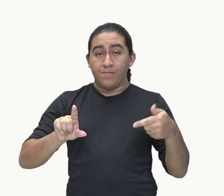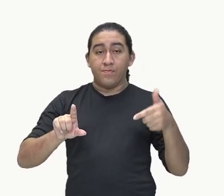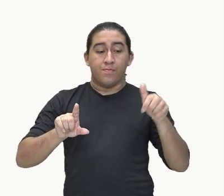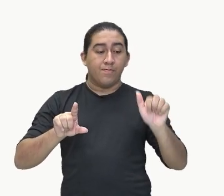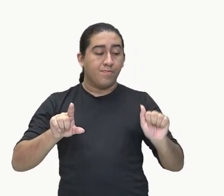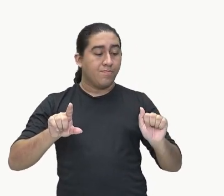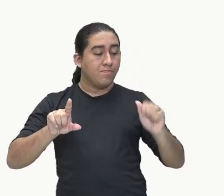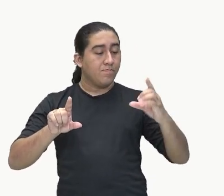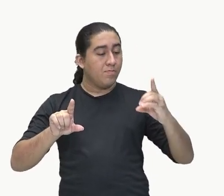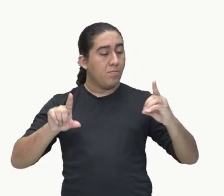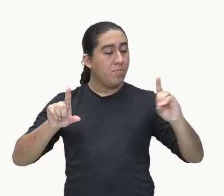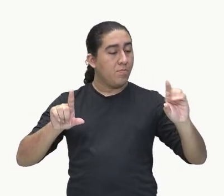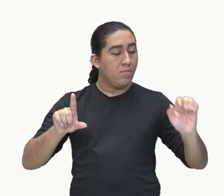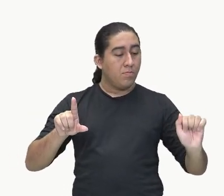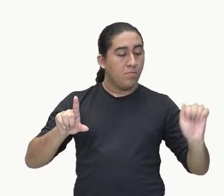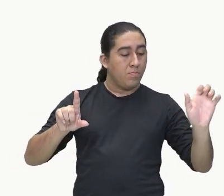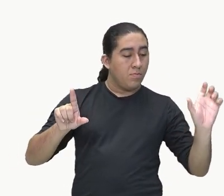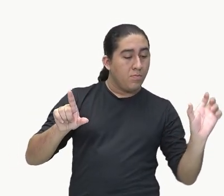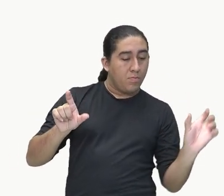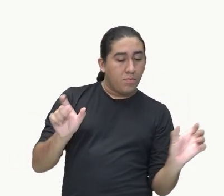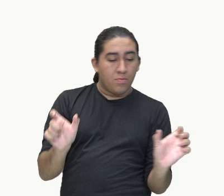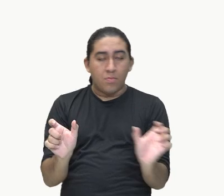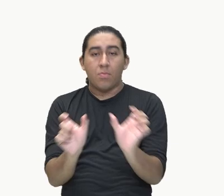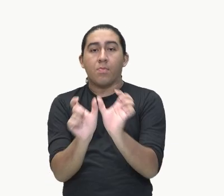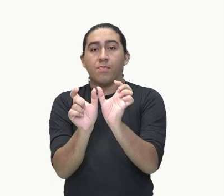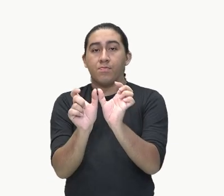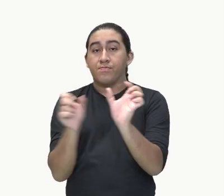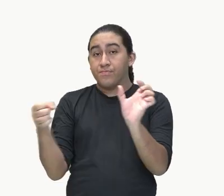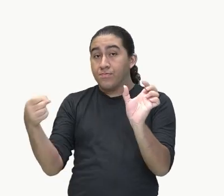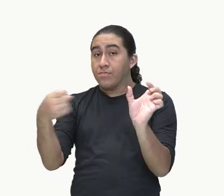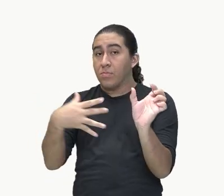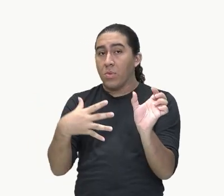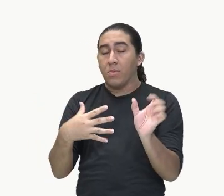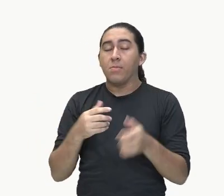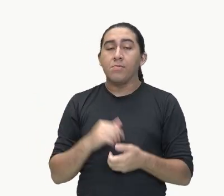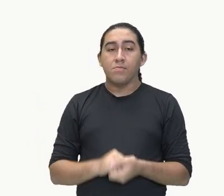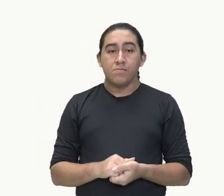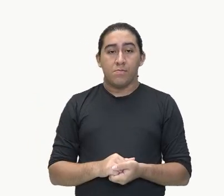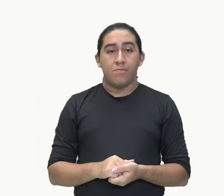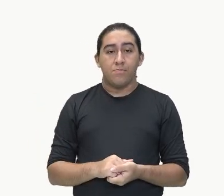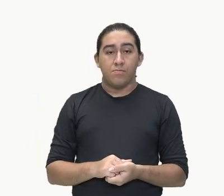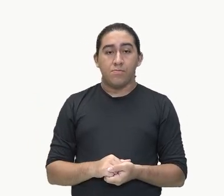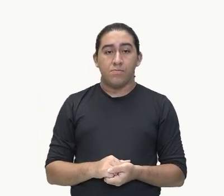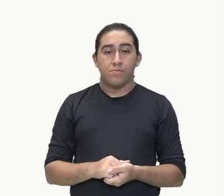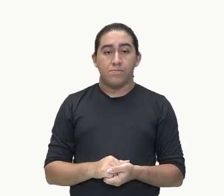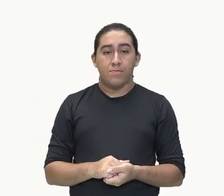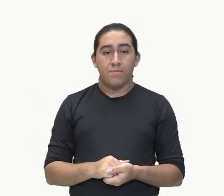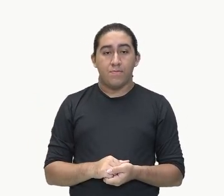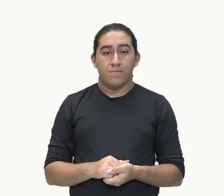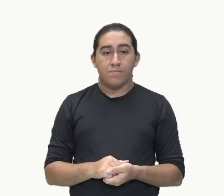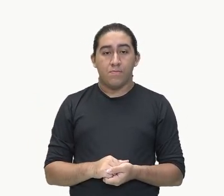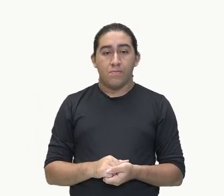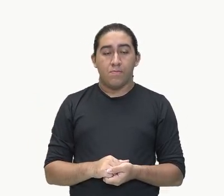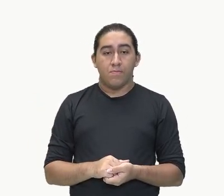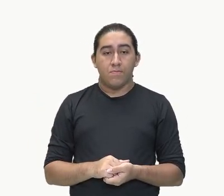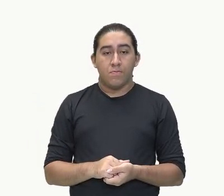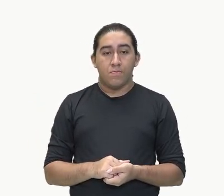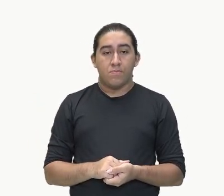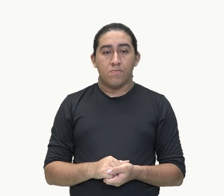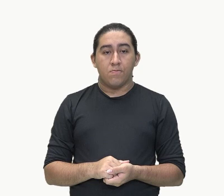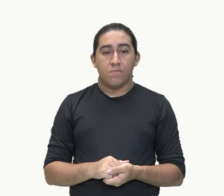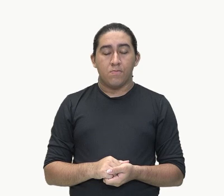gente vai, né, através dela, criar novas palavras. No caso aqui, papelada é